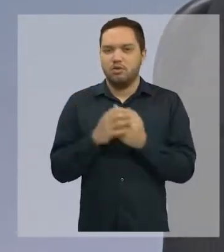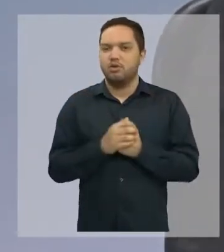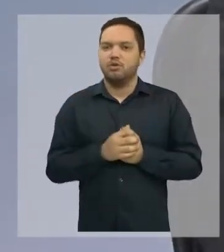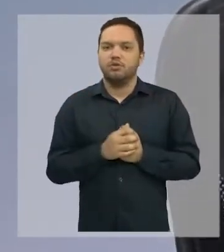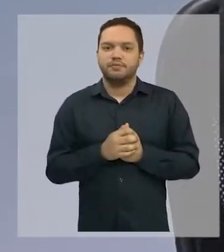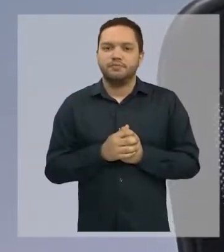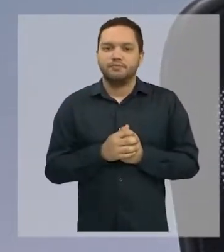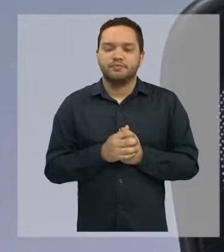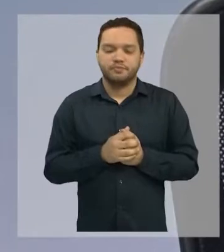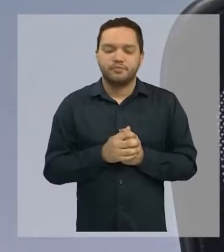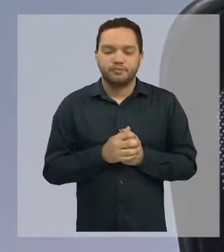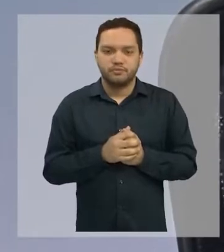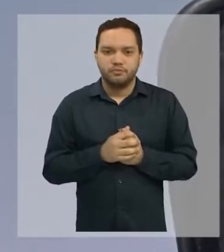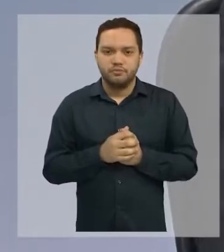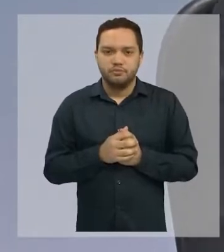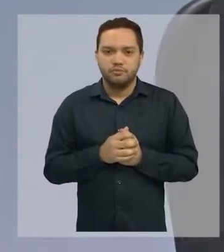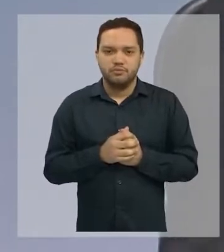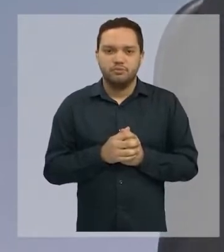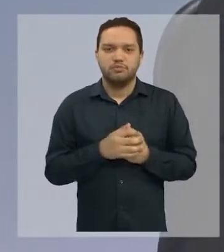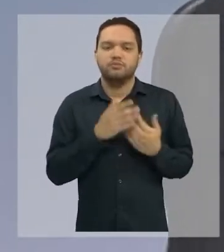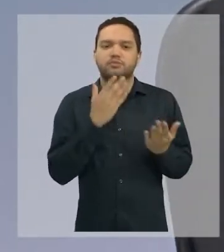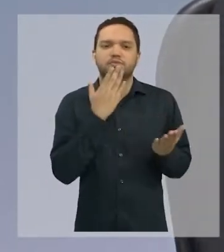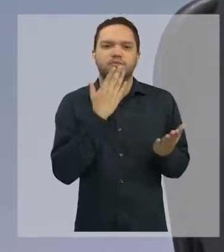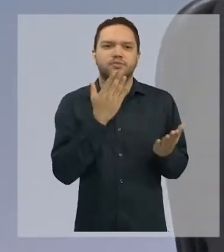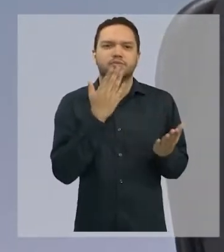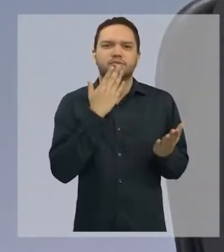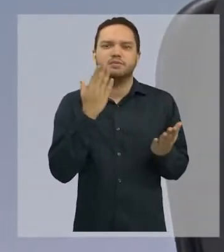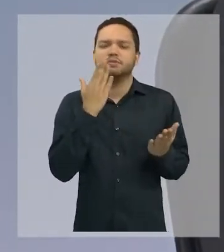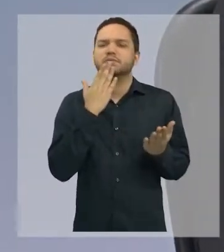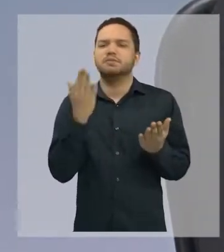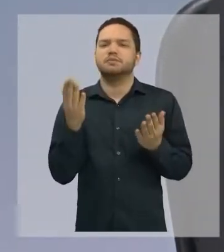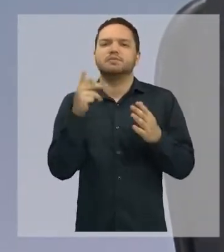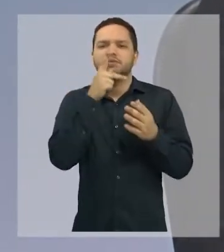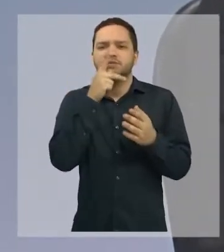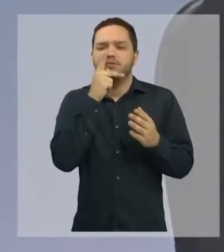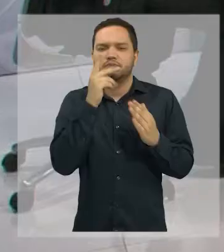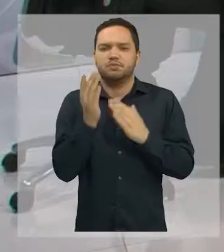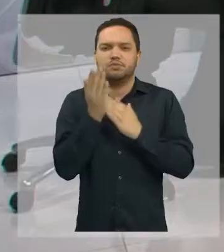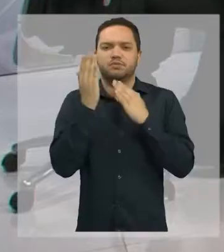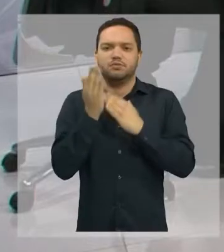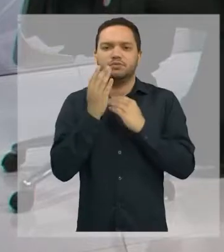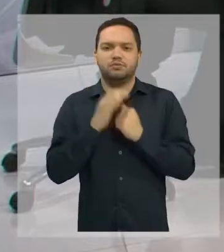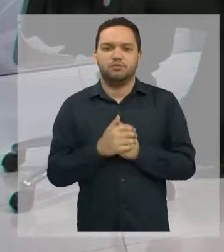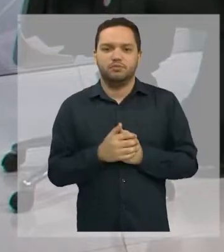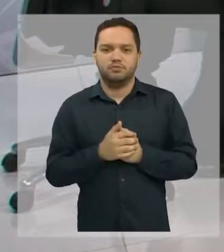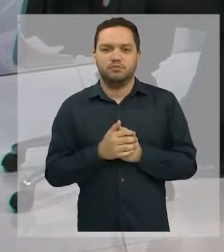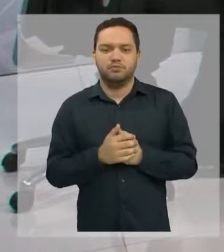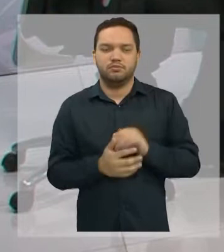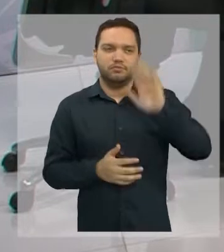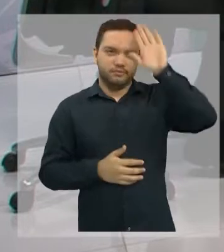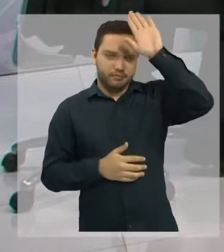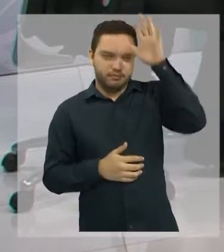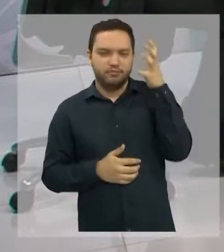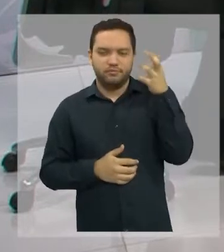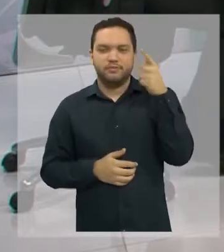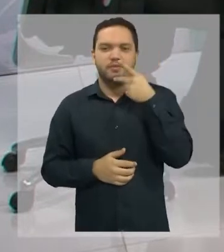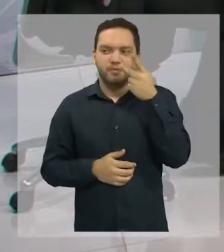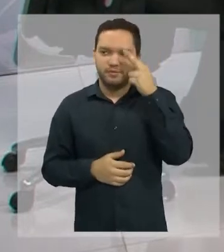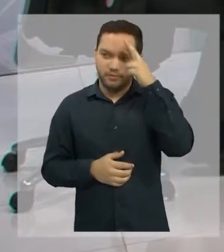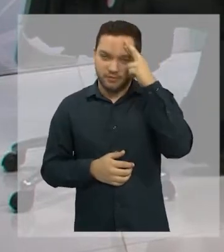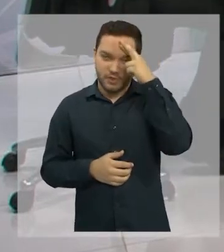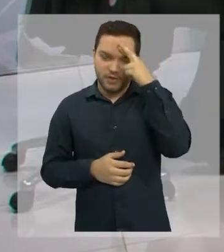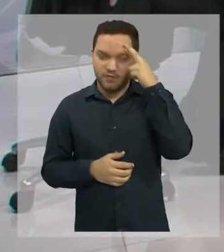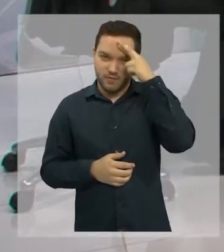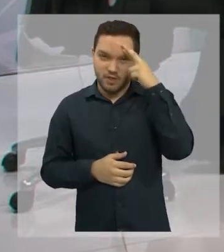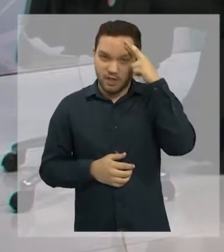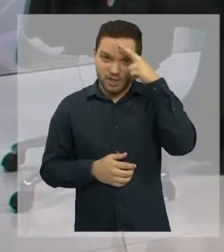público acessível, não tem que estar se promiscuindo para comprar base parlamentar. Pensei que você ia dizer que nunca Me antes desse permita país... só uma reflexão.